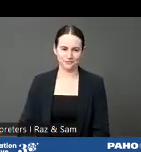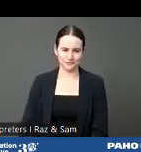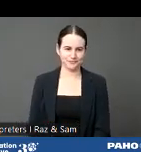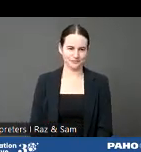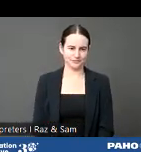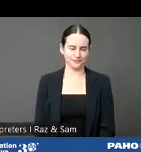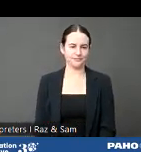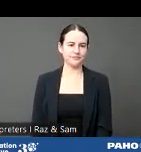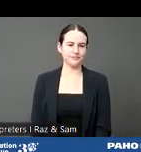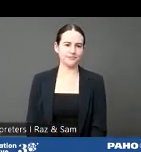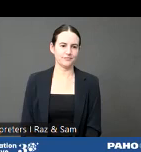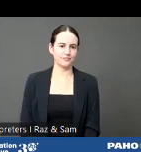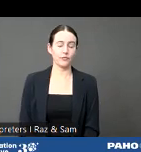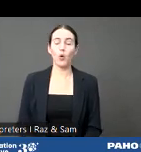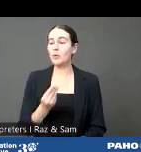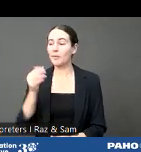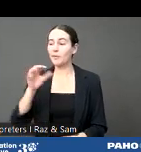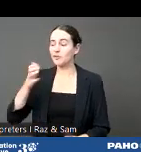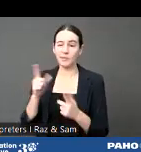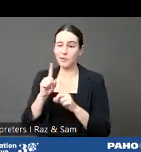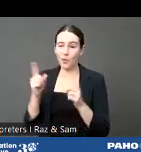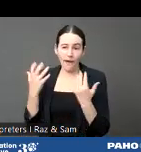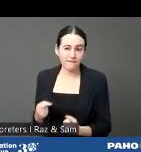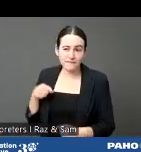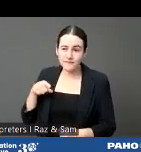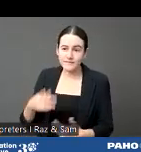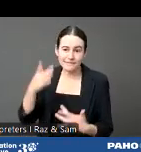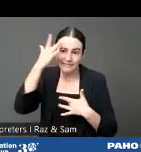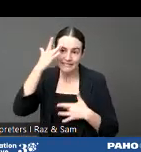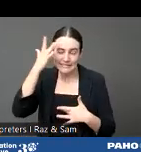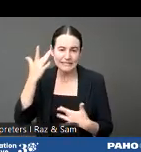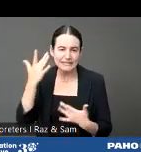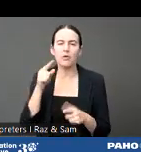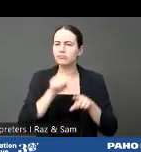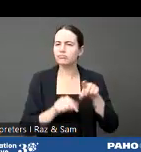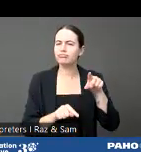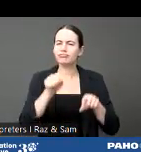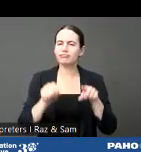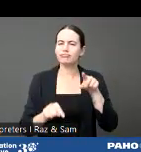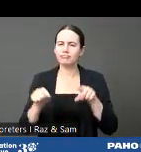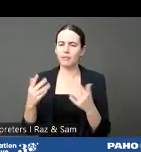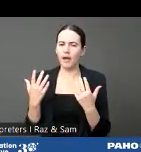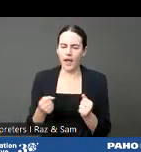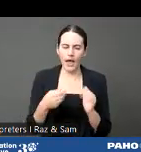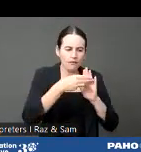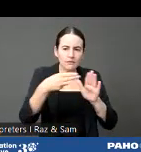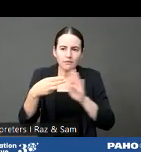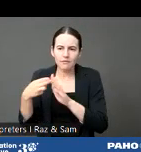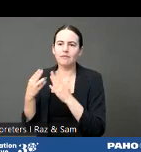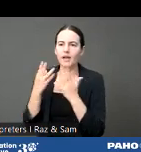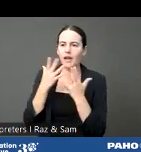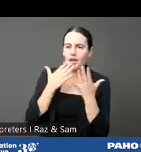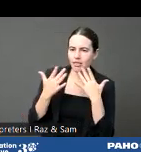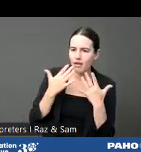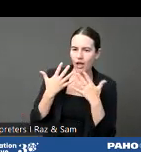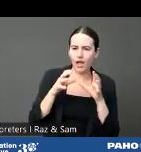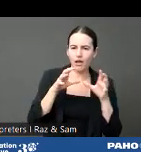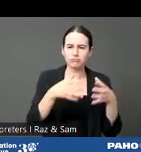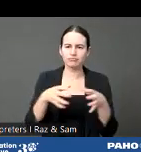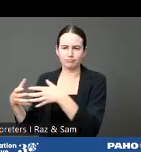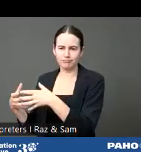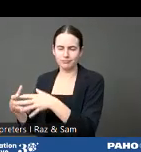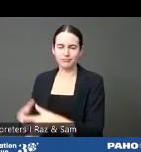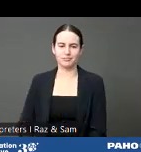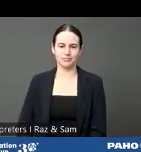não se aplicam lá, e onde não há dados. Para cada um desses 30 eventos